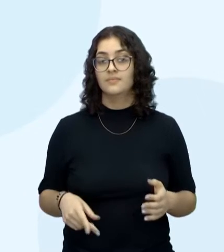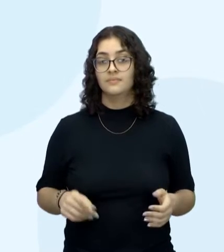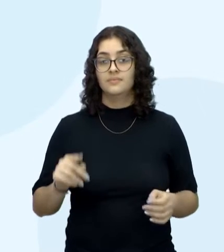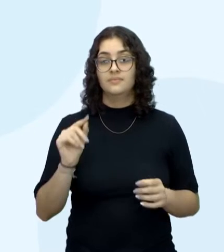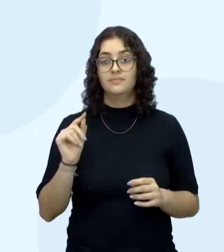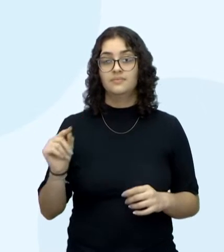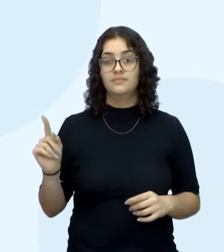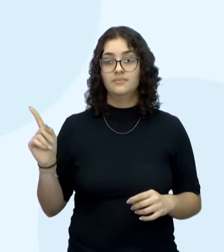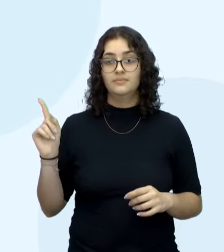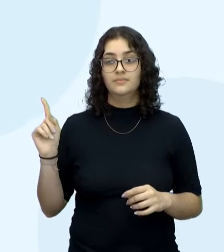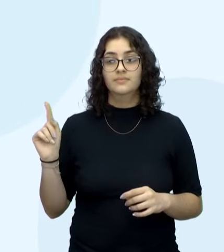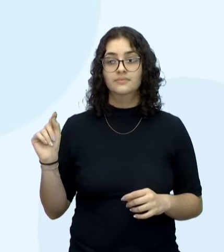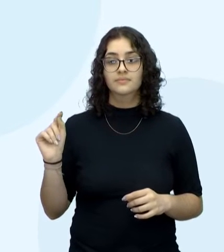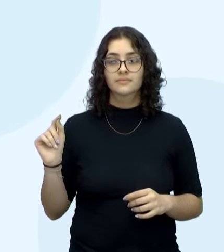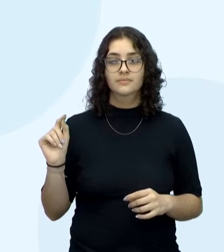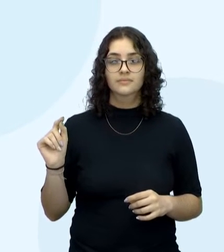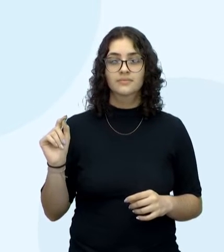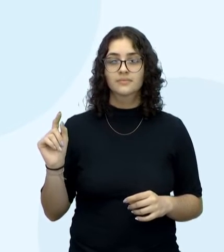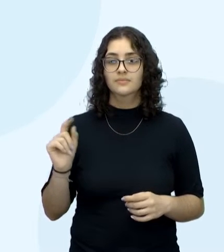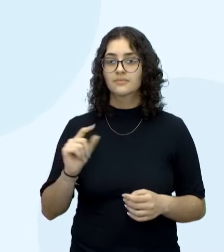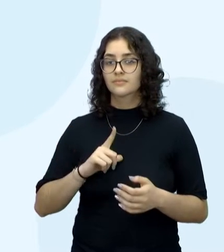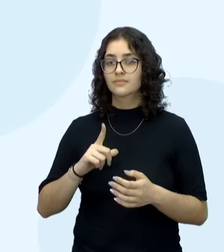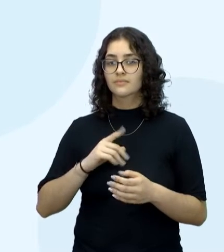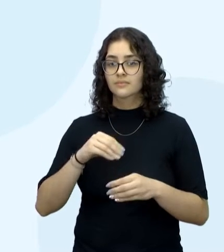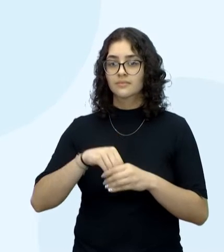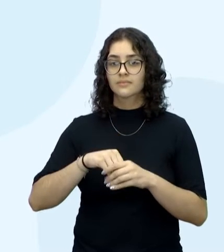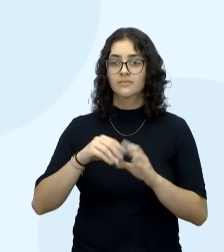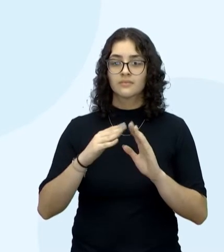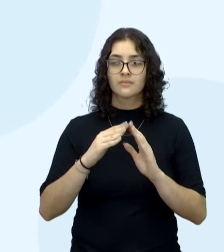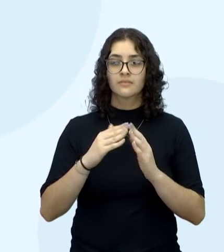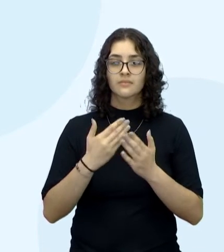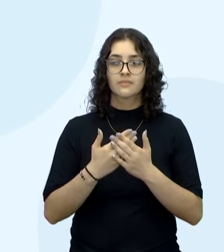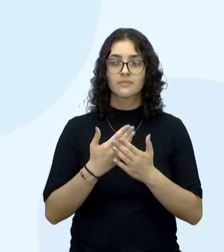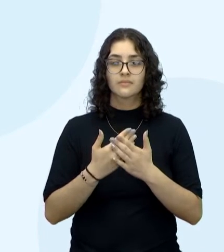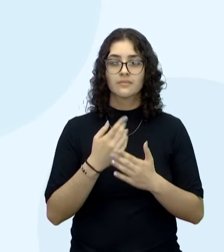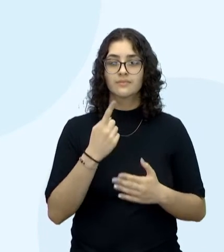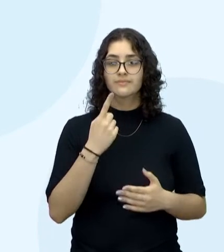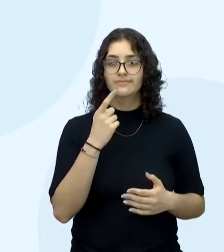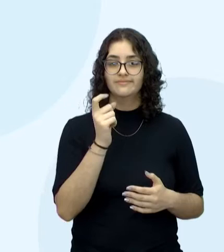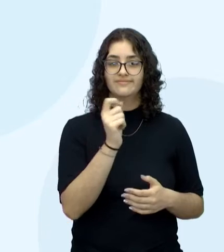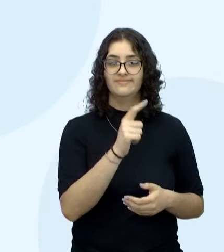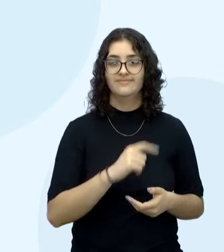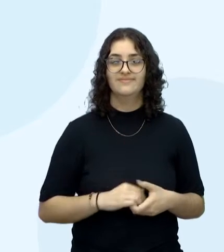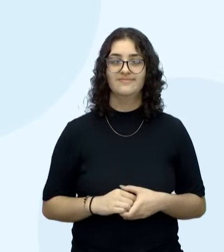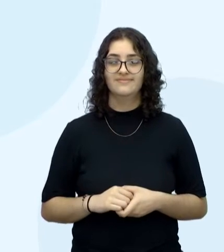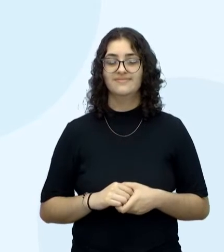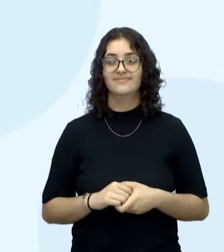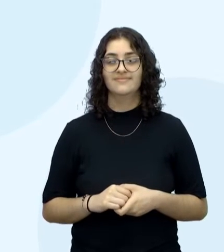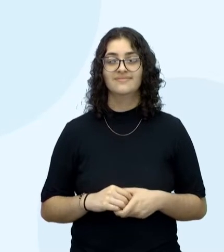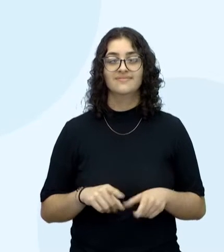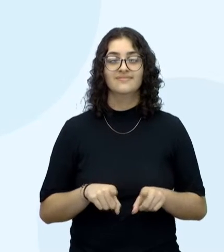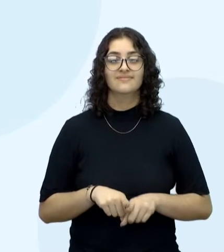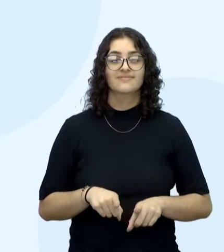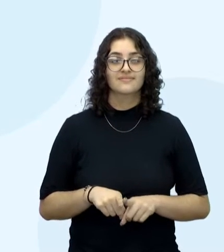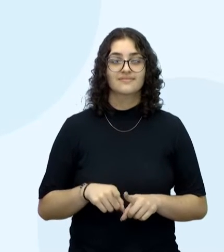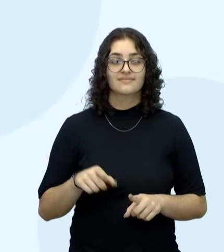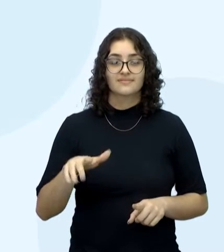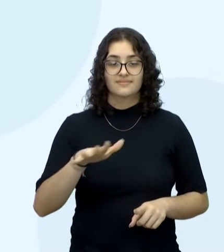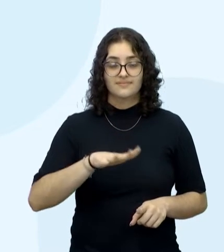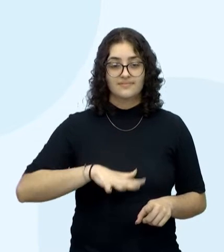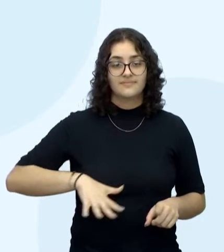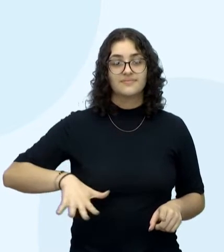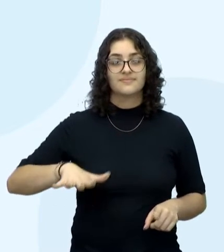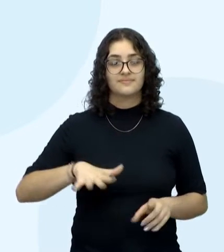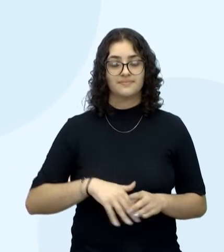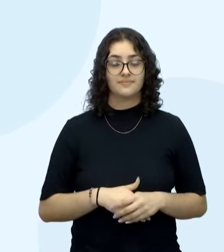consumimos são excretados no esgoto doméstico e várias substâncias são persistentes no meio ambiente e